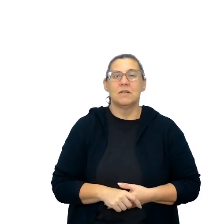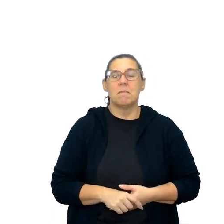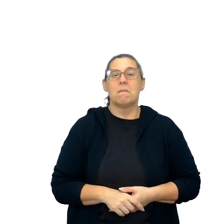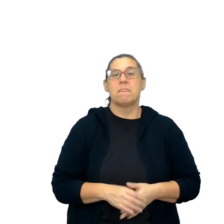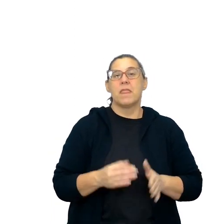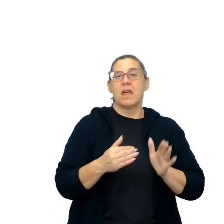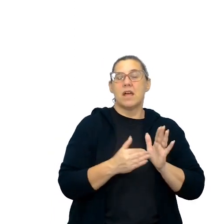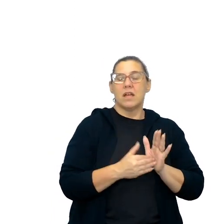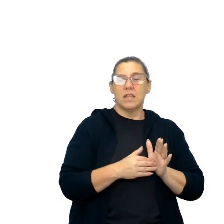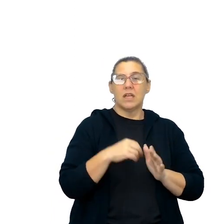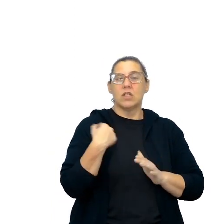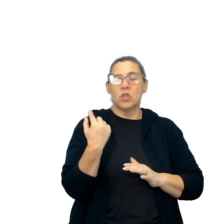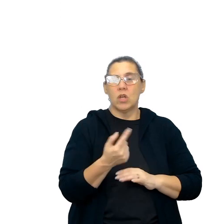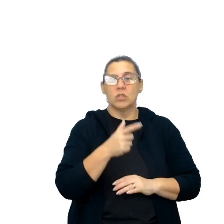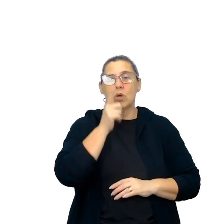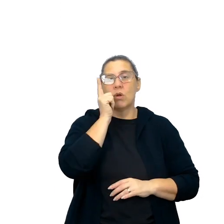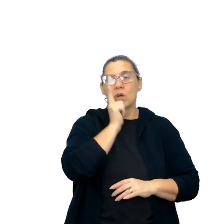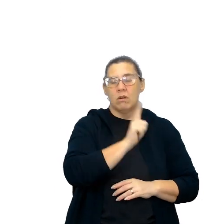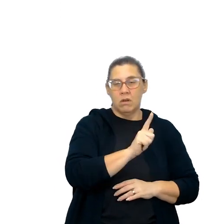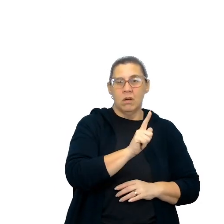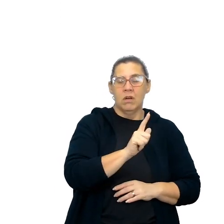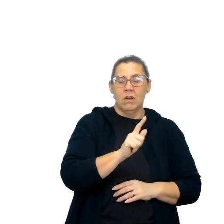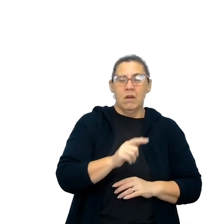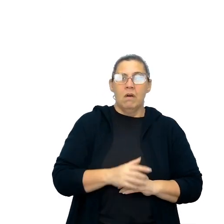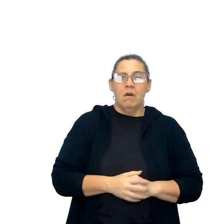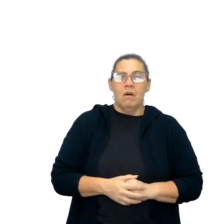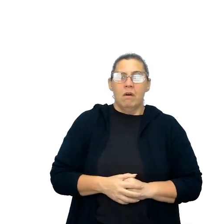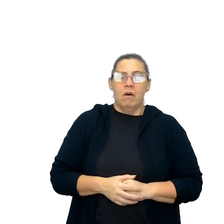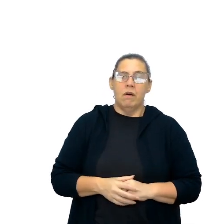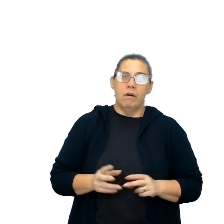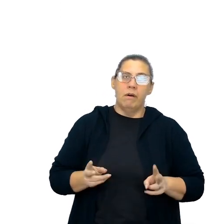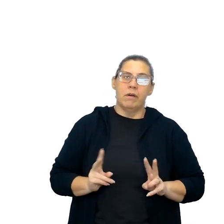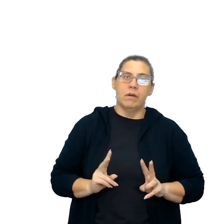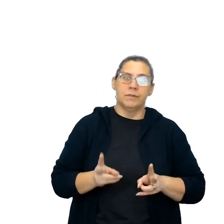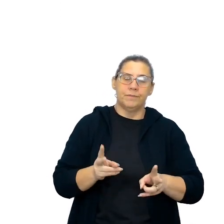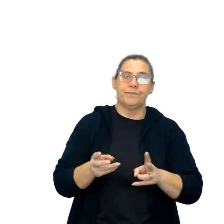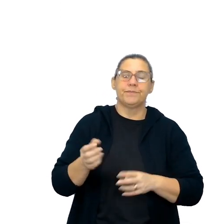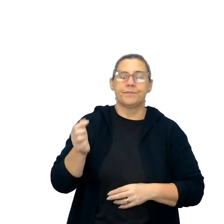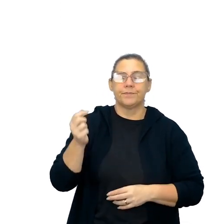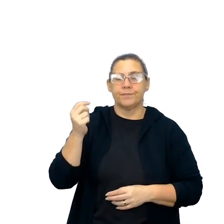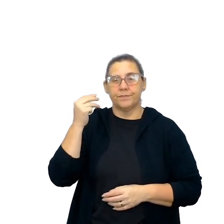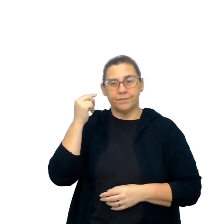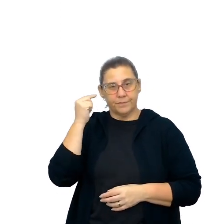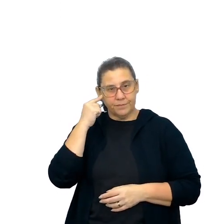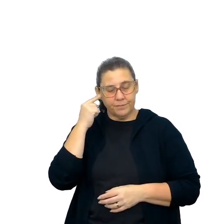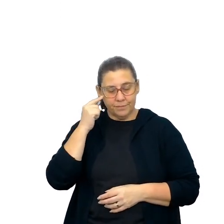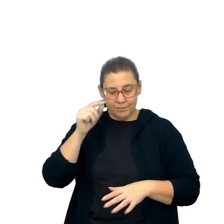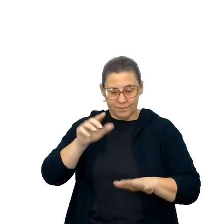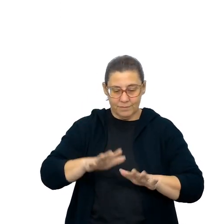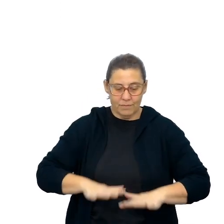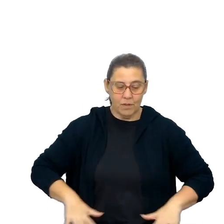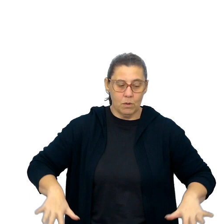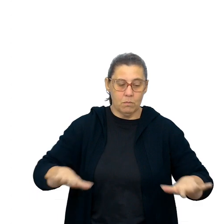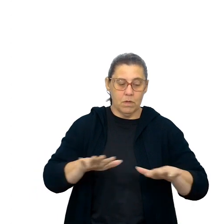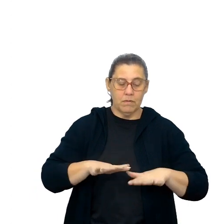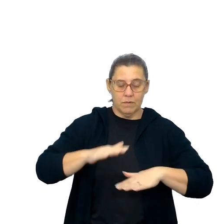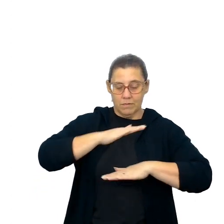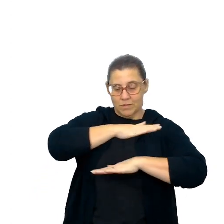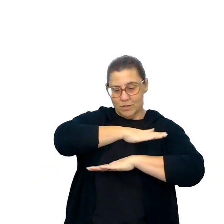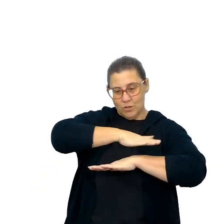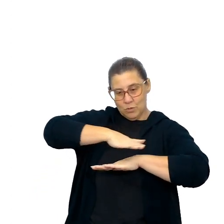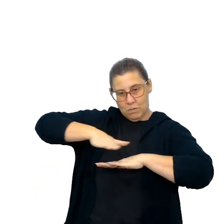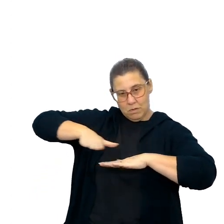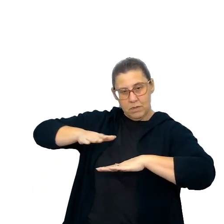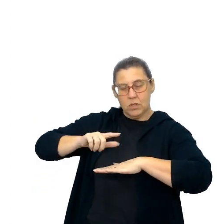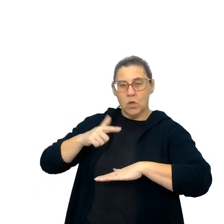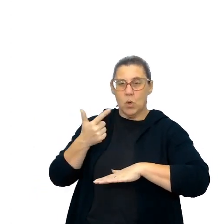que nós cheguemos à conservação e à noção de superfície, que é o nosso próximo